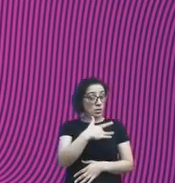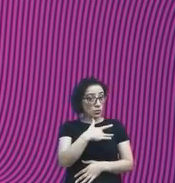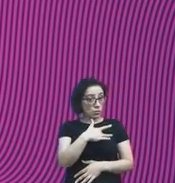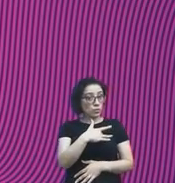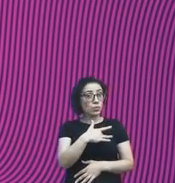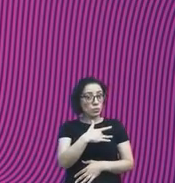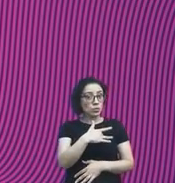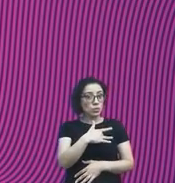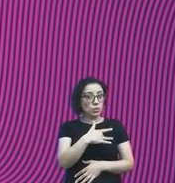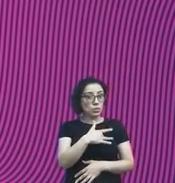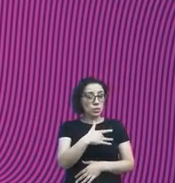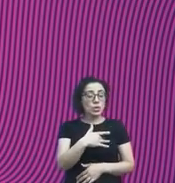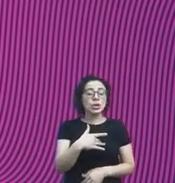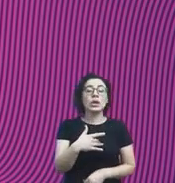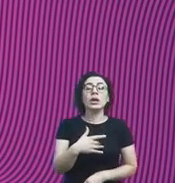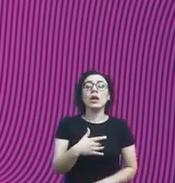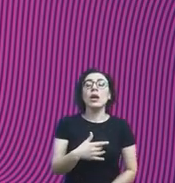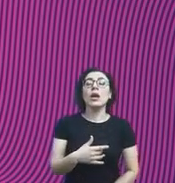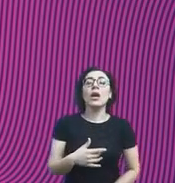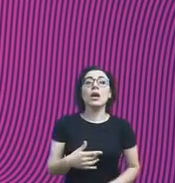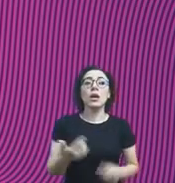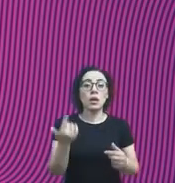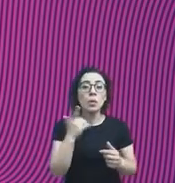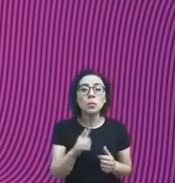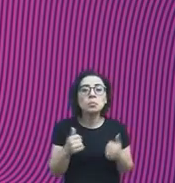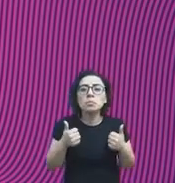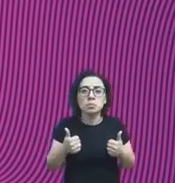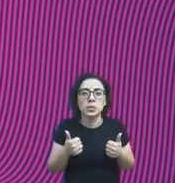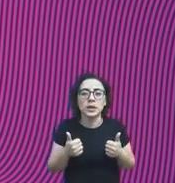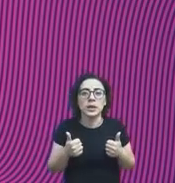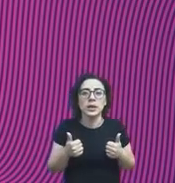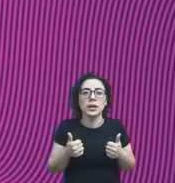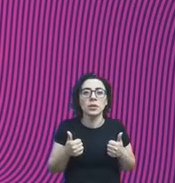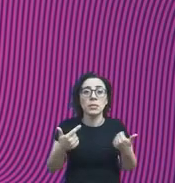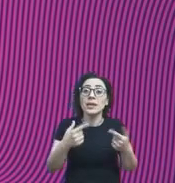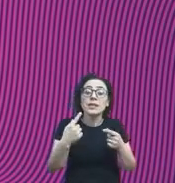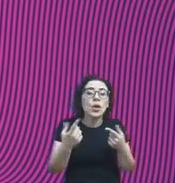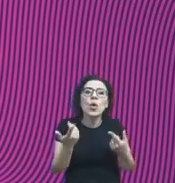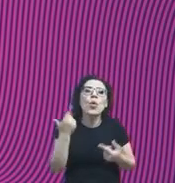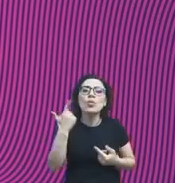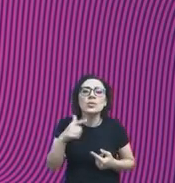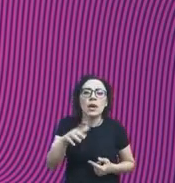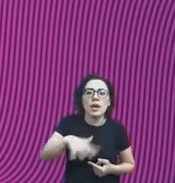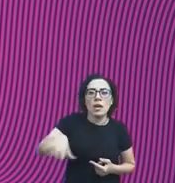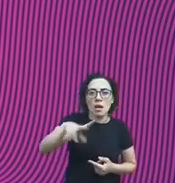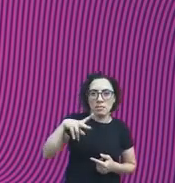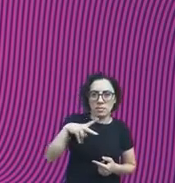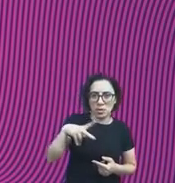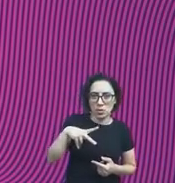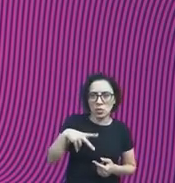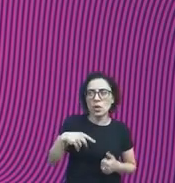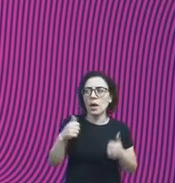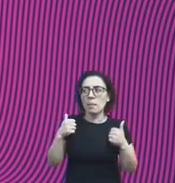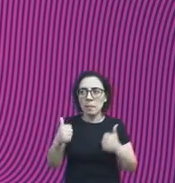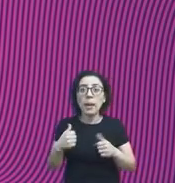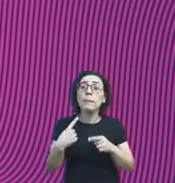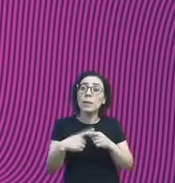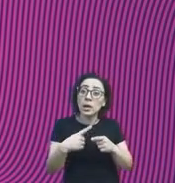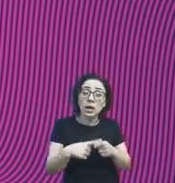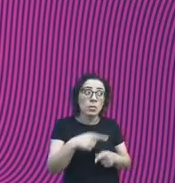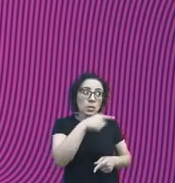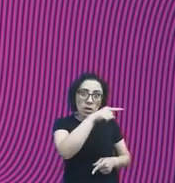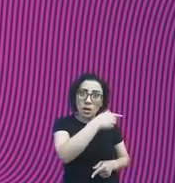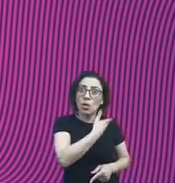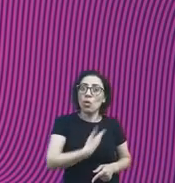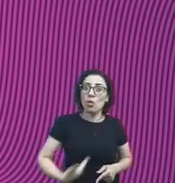tributos. Tirando isso, esquece. Então, a gente deve ao governo, e tem que agradecer muito, e é óbvio que eu